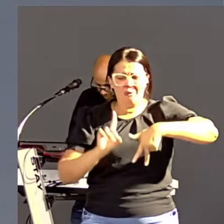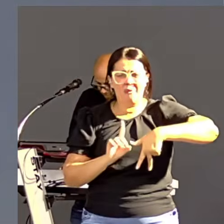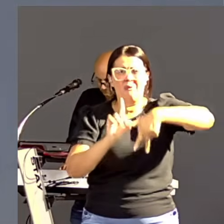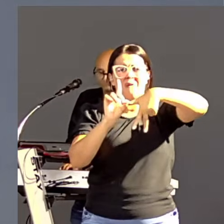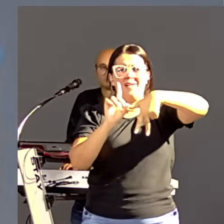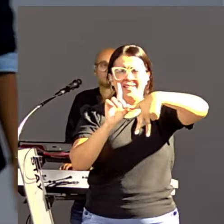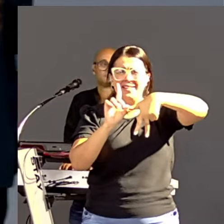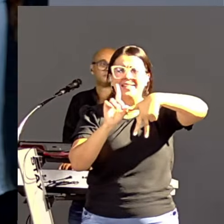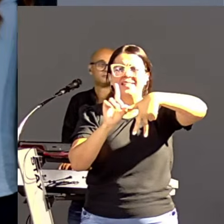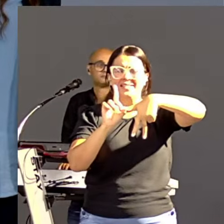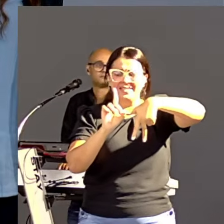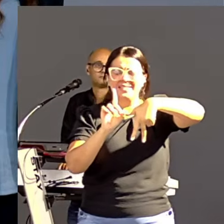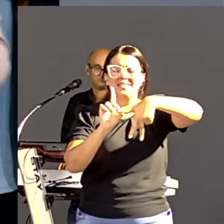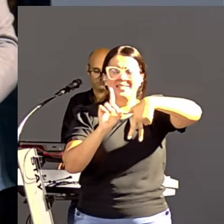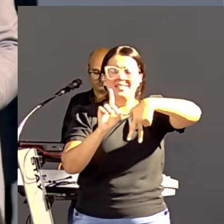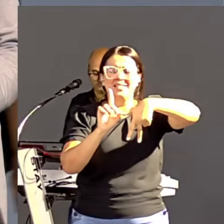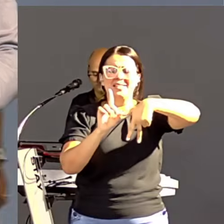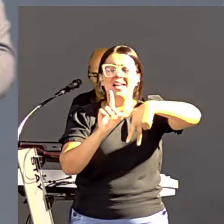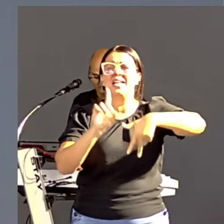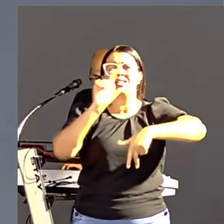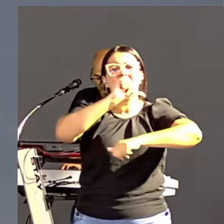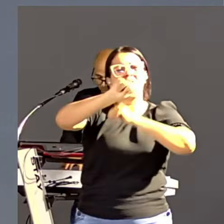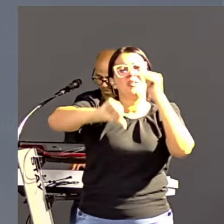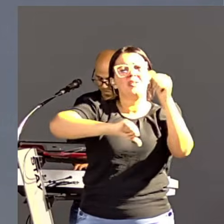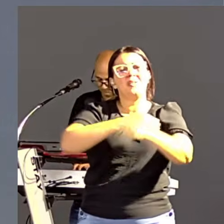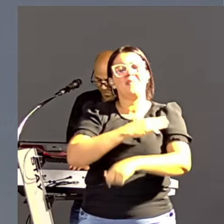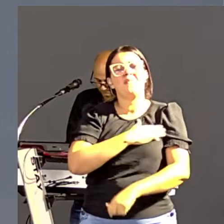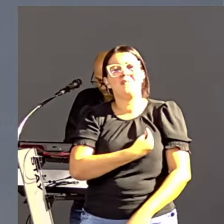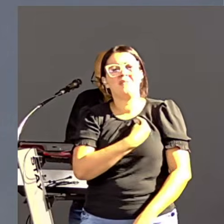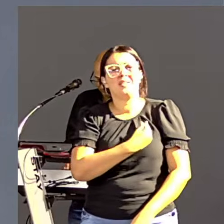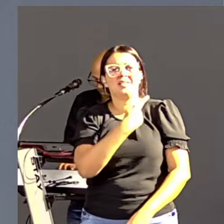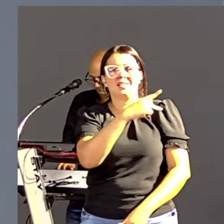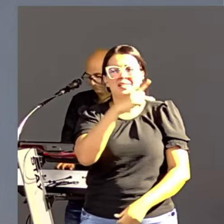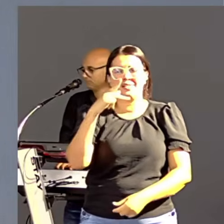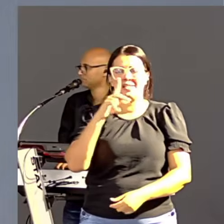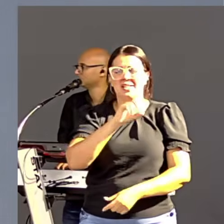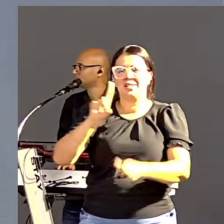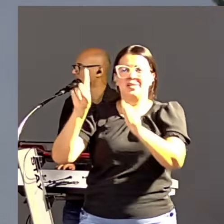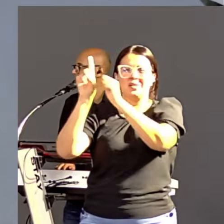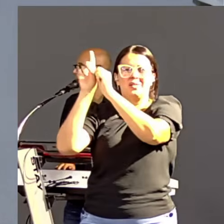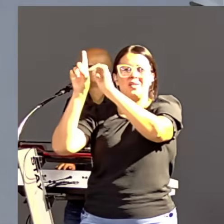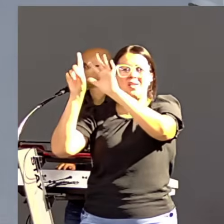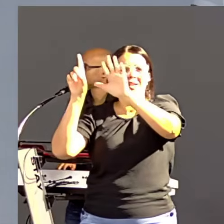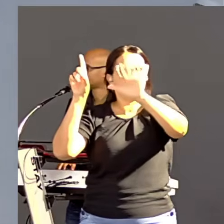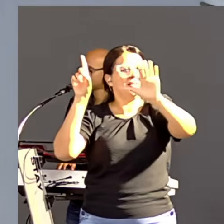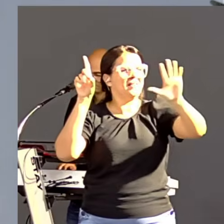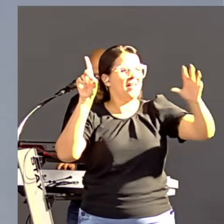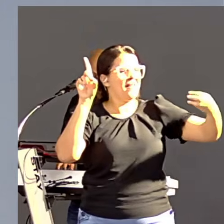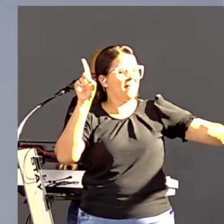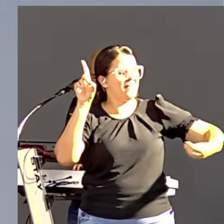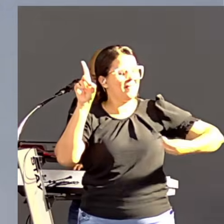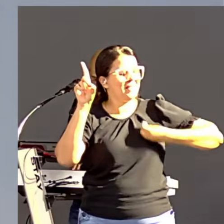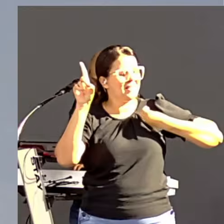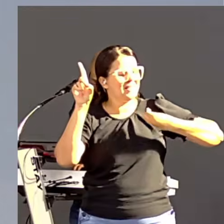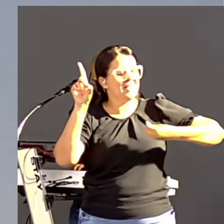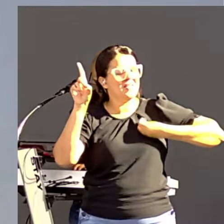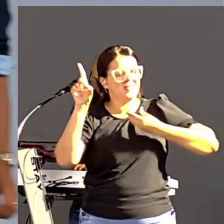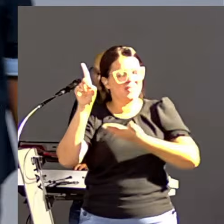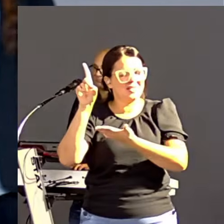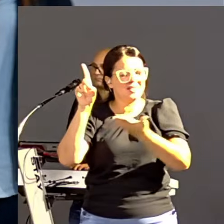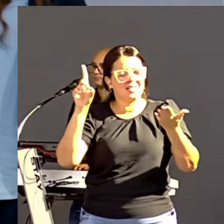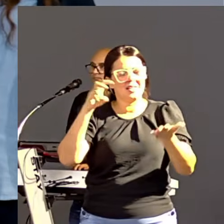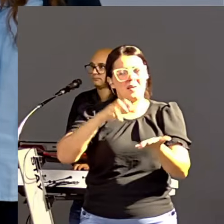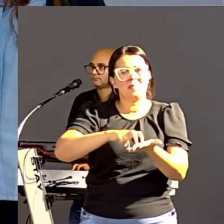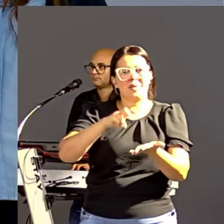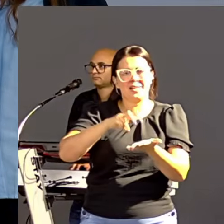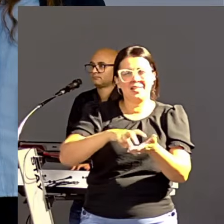morto. É assim que o Senhor nos restaura. Amém? Deus abençoe sua vida. Deus abençoe você que está aqui nessa